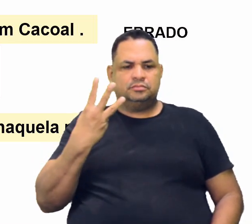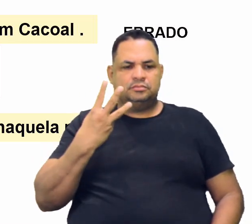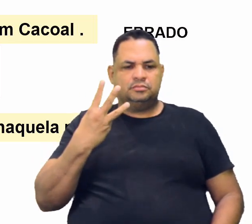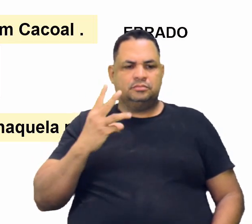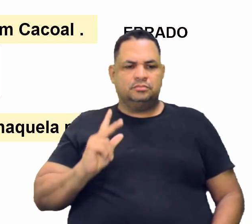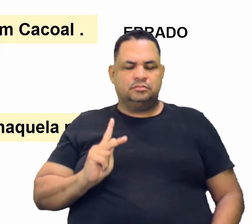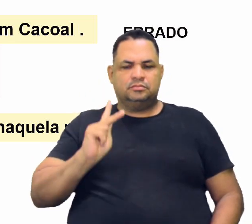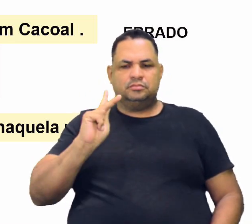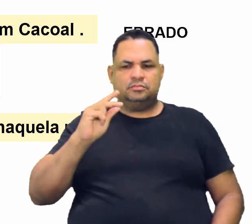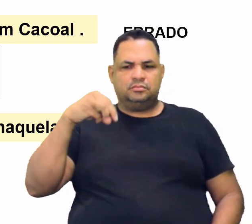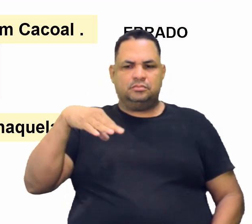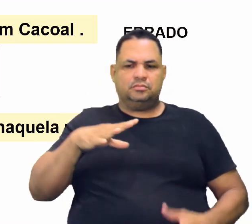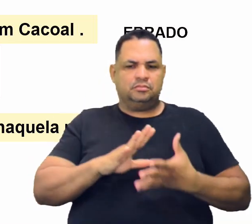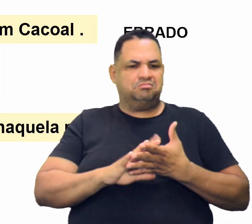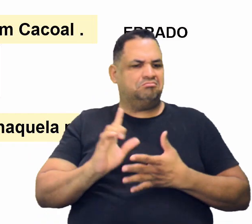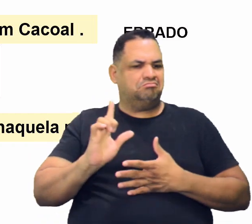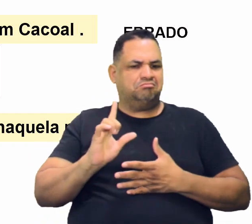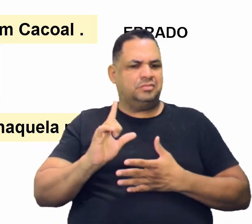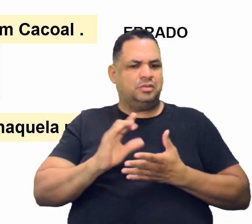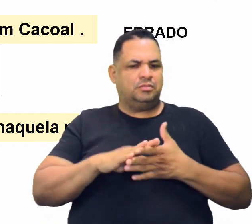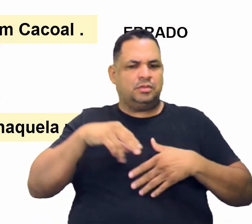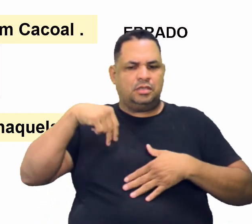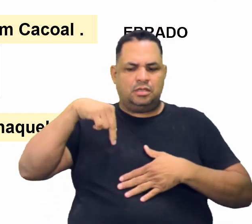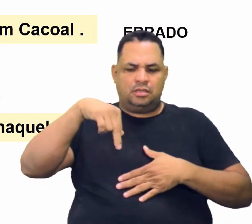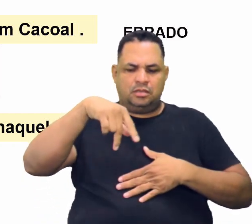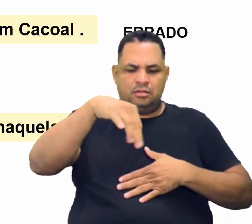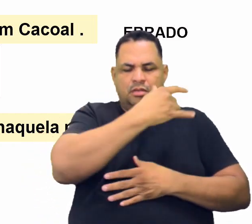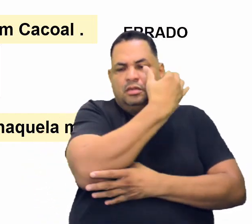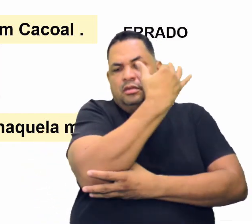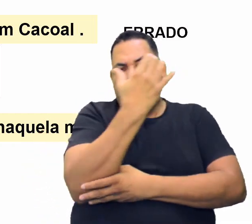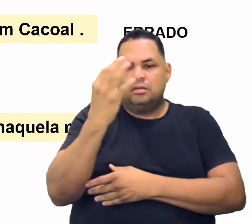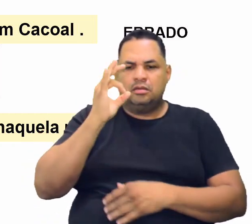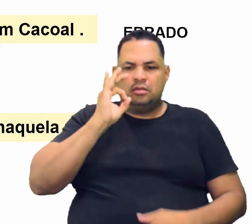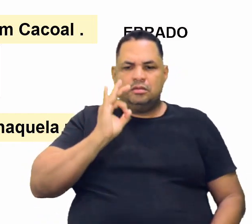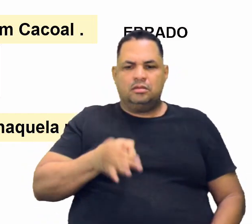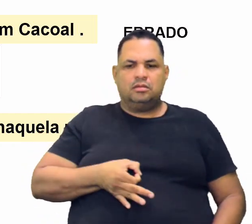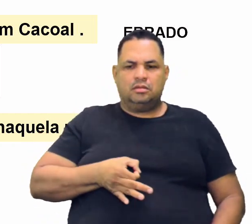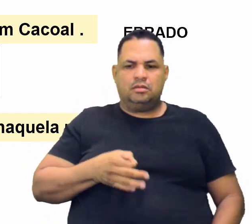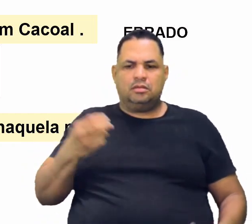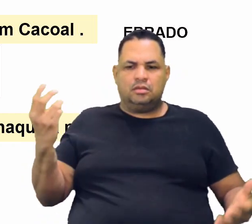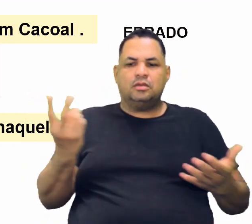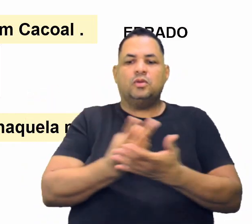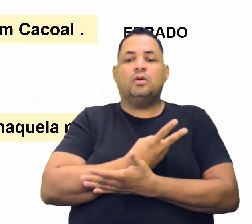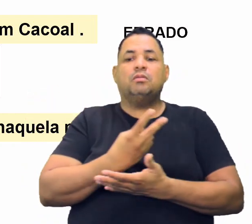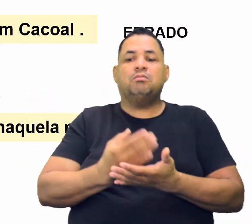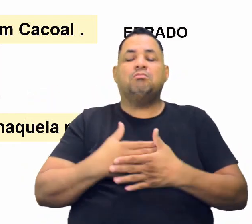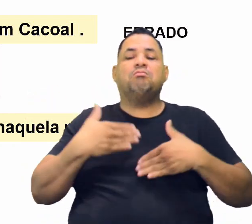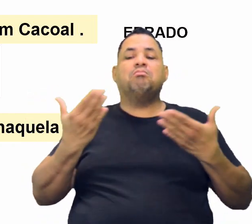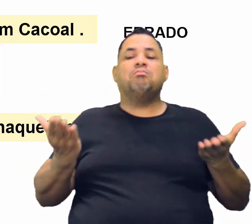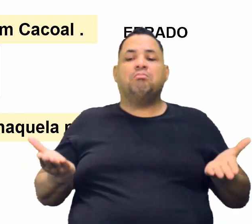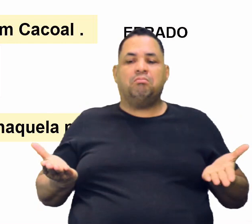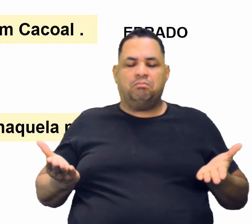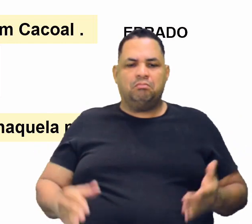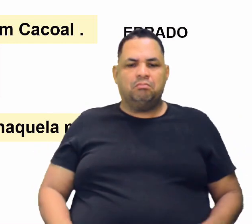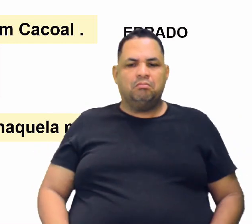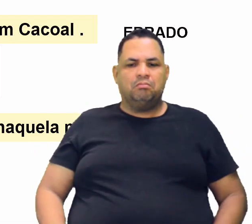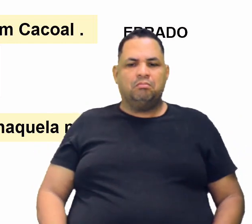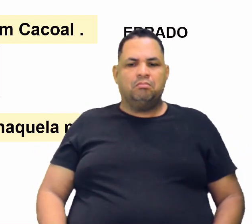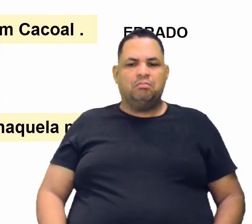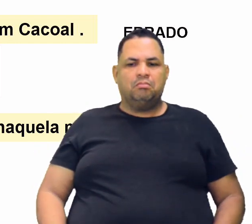muito para eu caminhar naquela mata, certo ou errado? Vamos lá